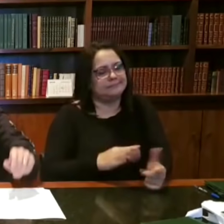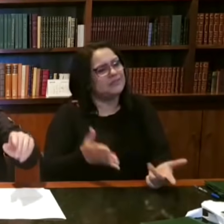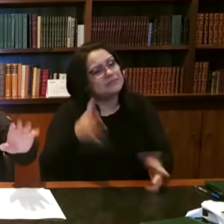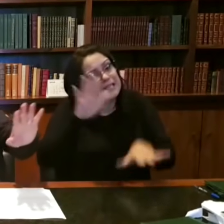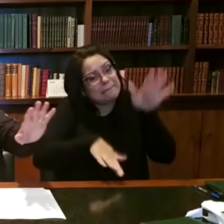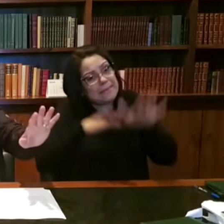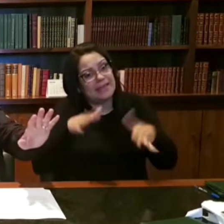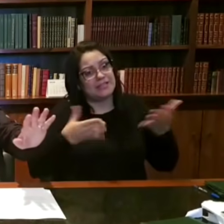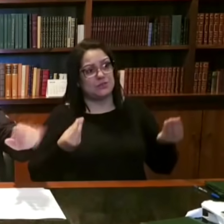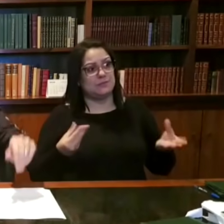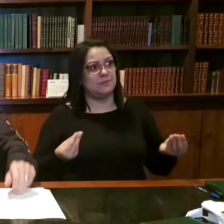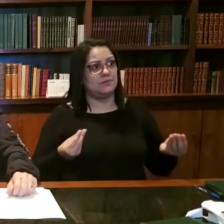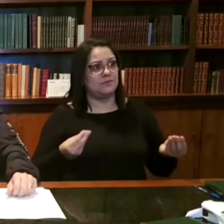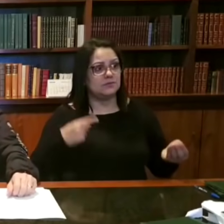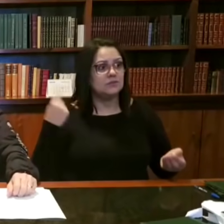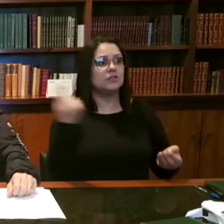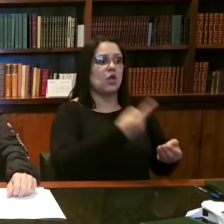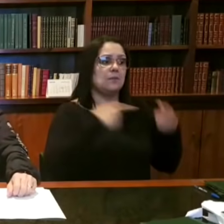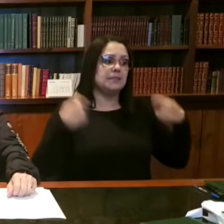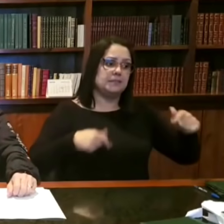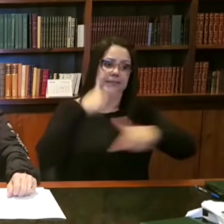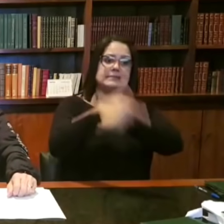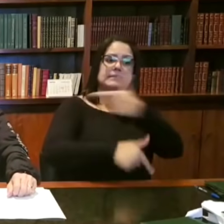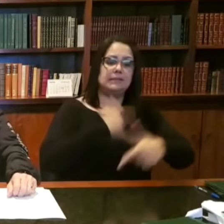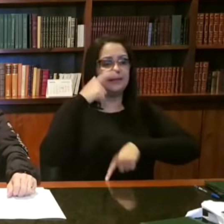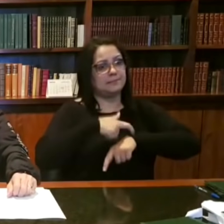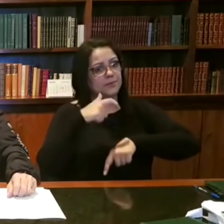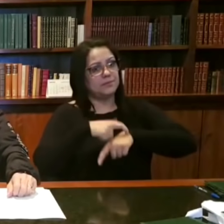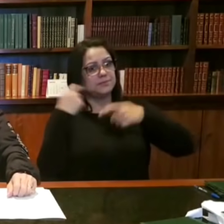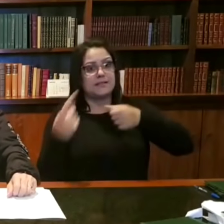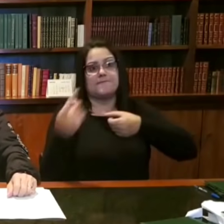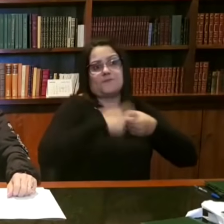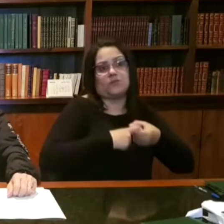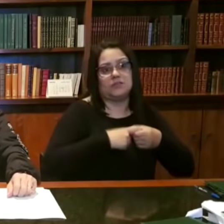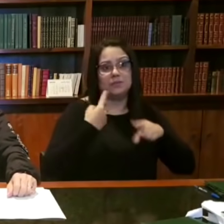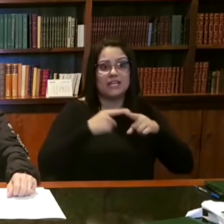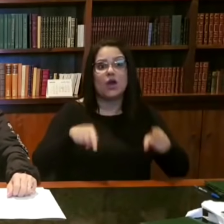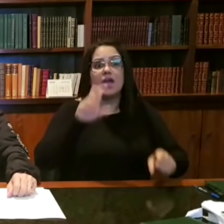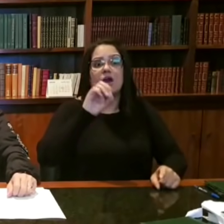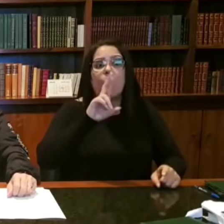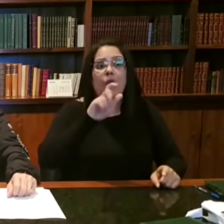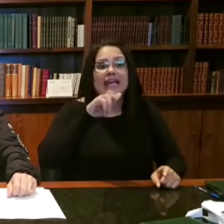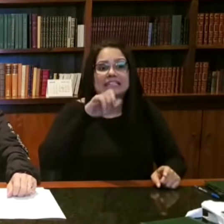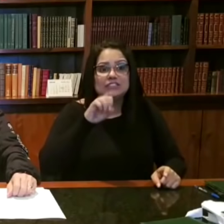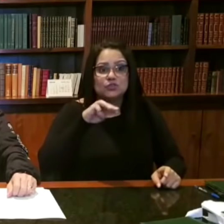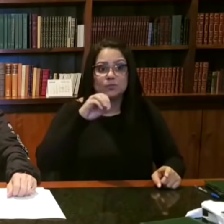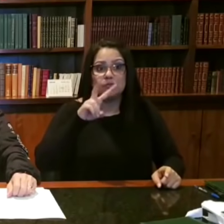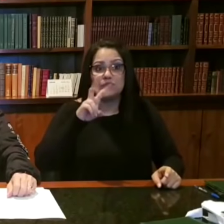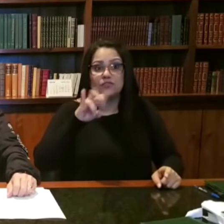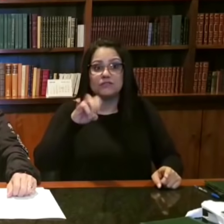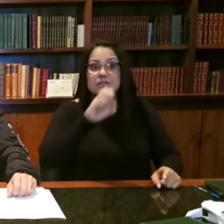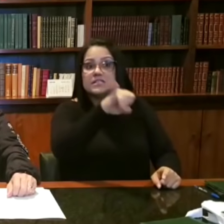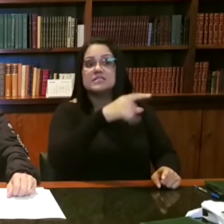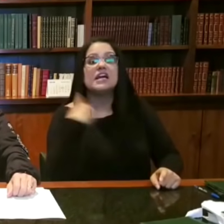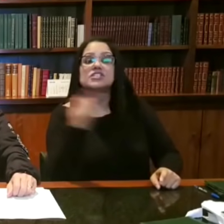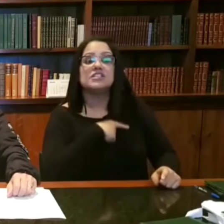o presidente fala, olha, vamos trabalhar. Em algum momento nós temos que voltar, porque nós somos um organismo vivo. Por exemplo, se nós ficarmos em casa